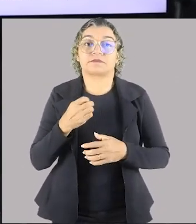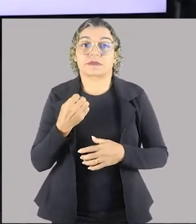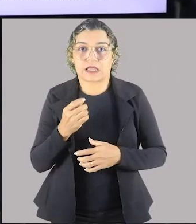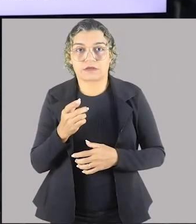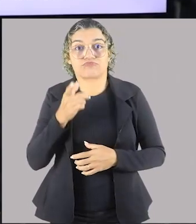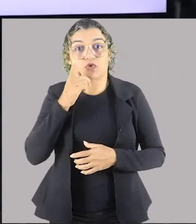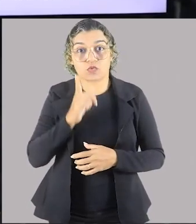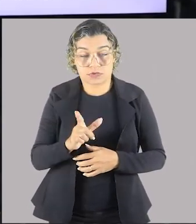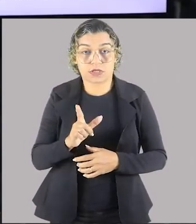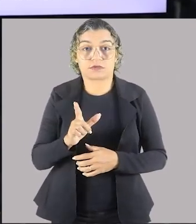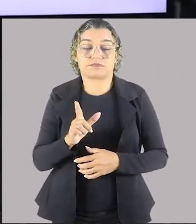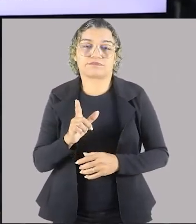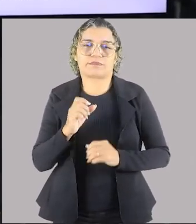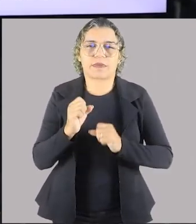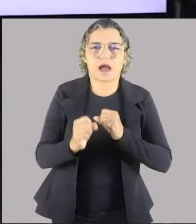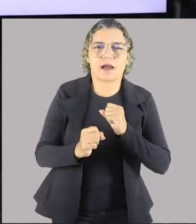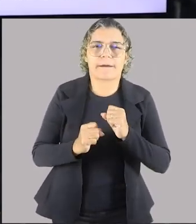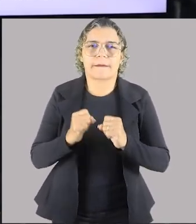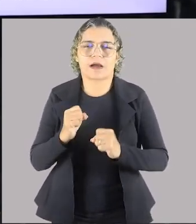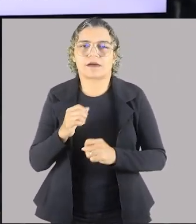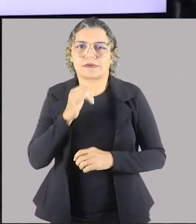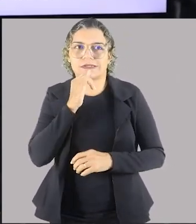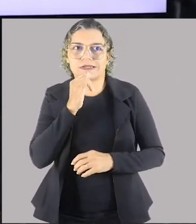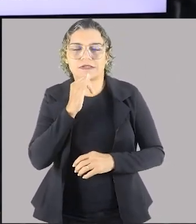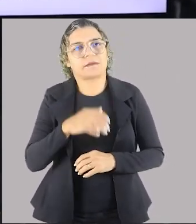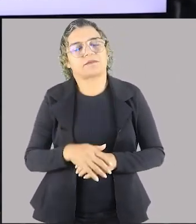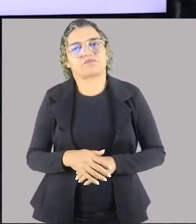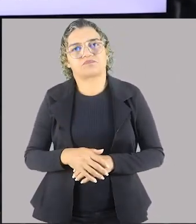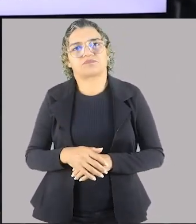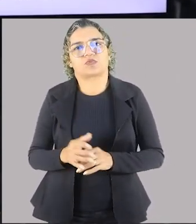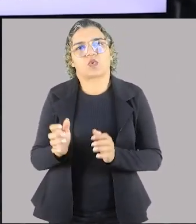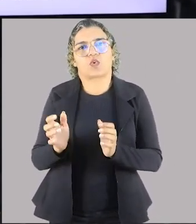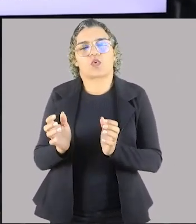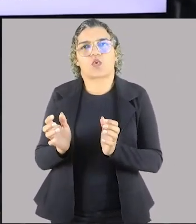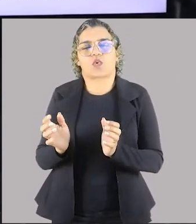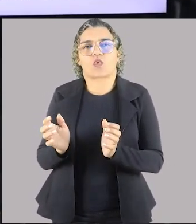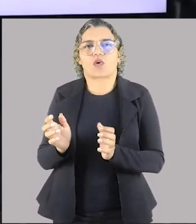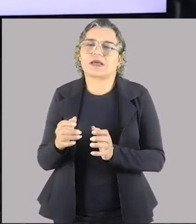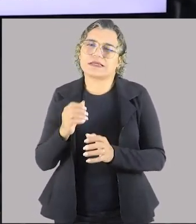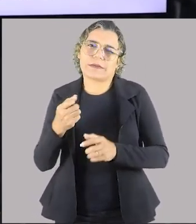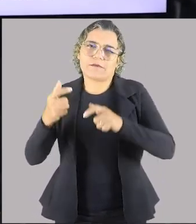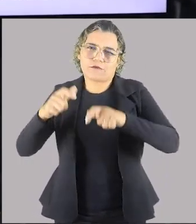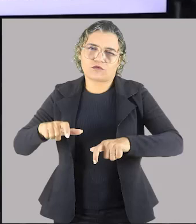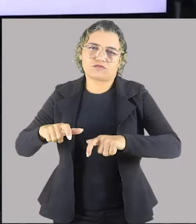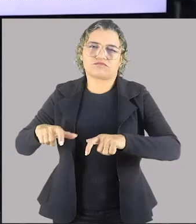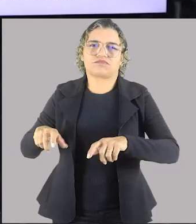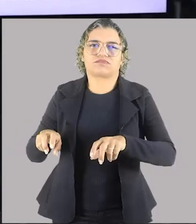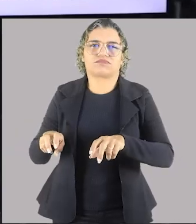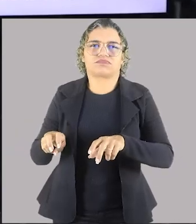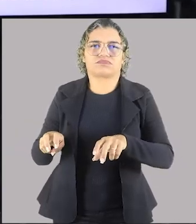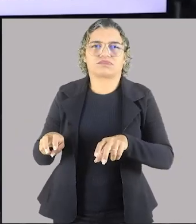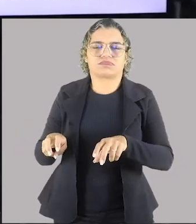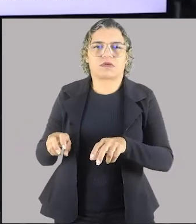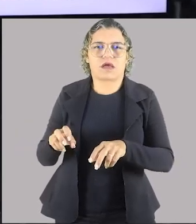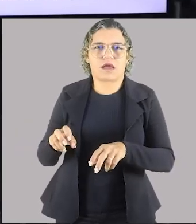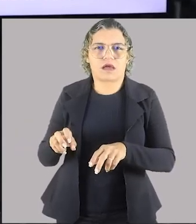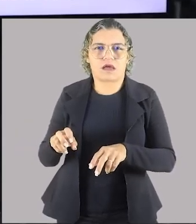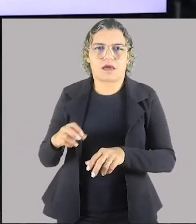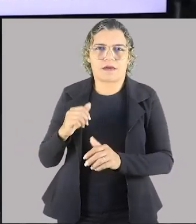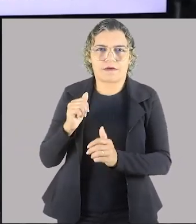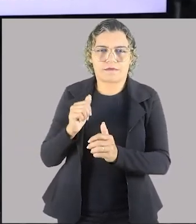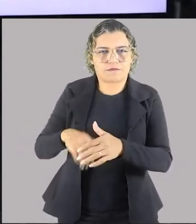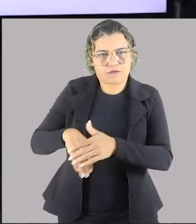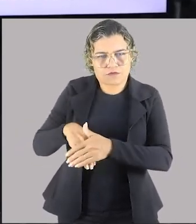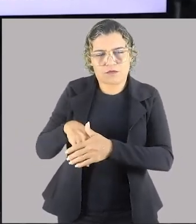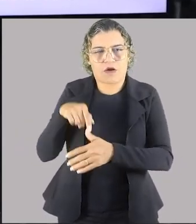consegue levar, por exemplo, jogando futebol, ele leva uma trombada, mas ele consegue manter o corpo dele